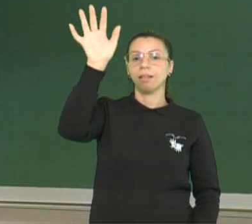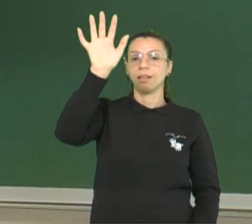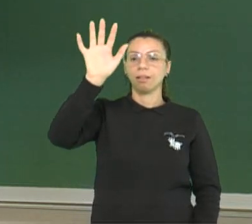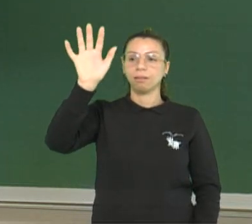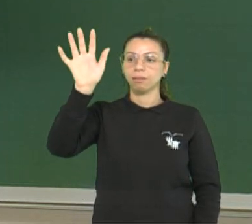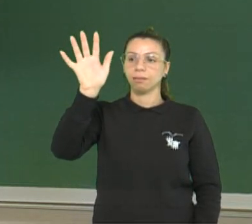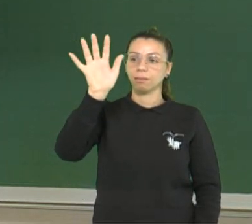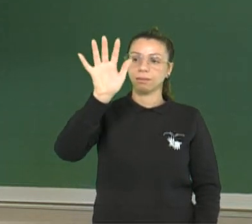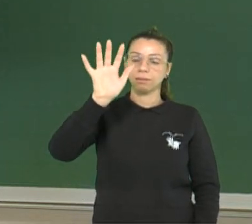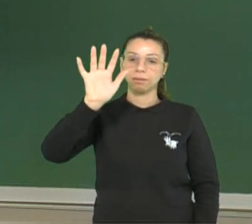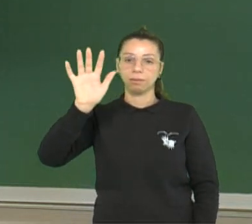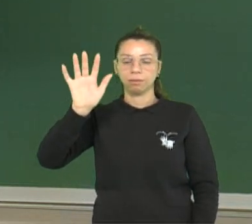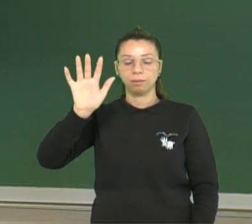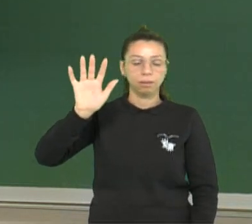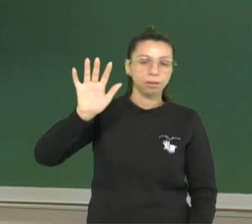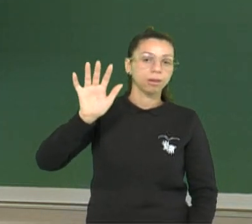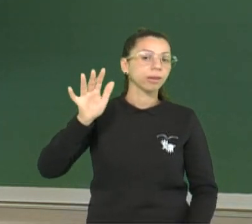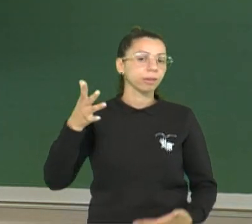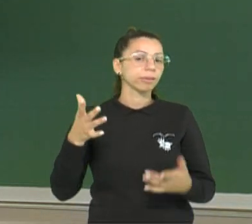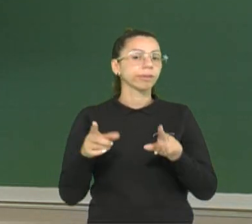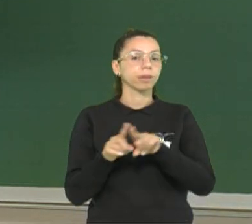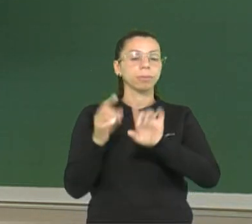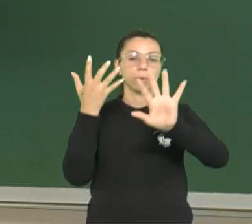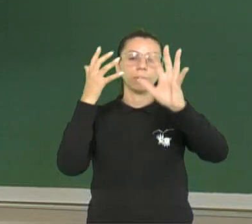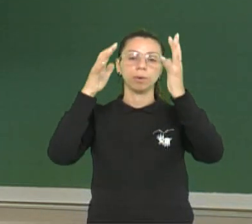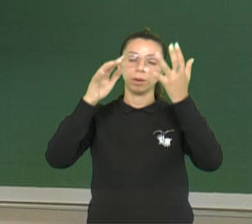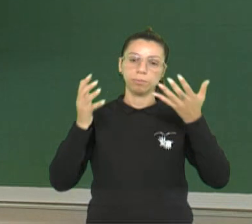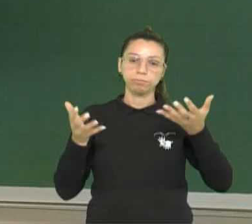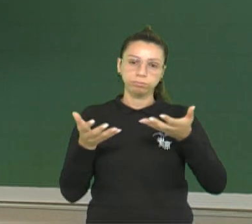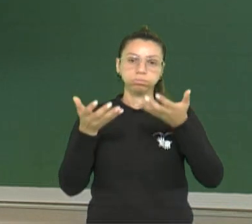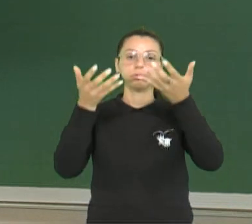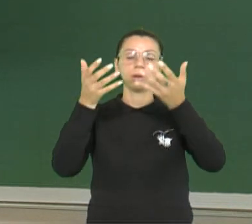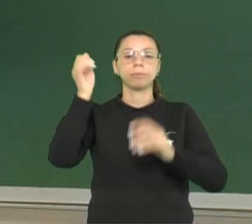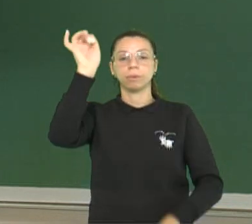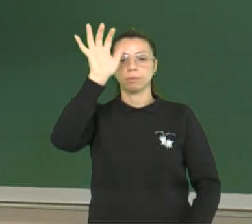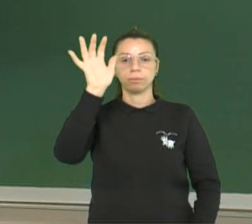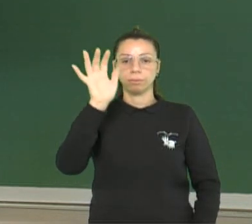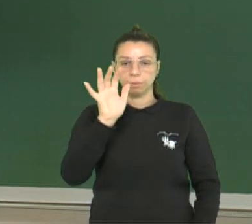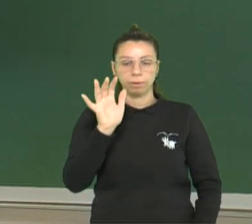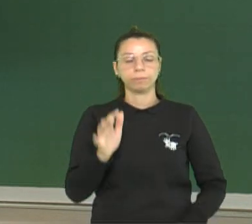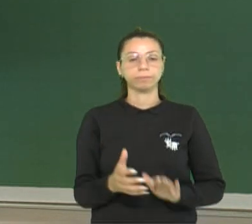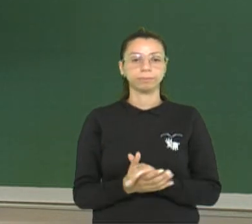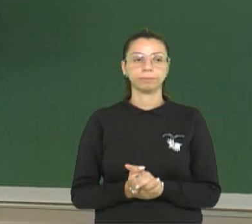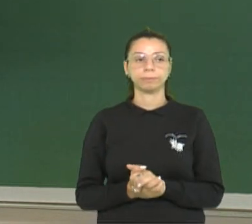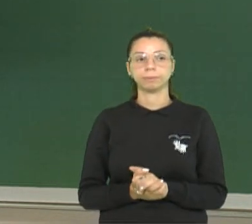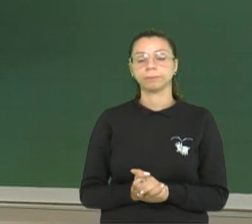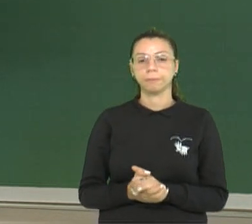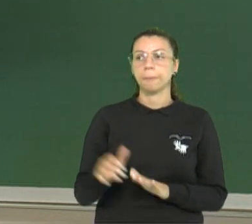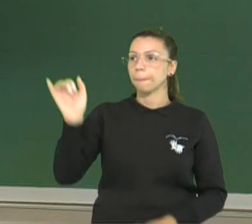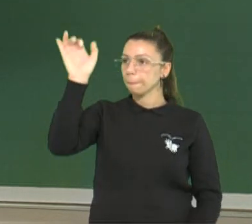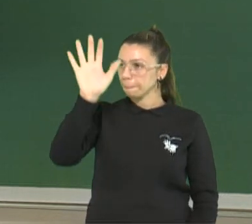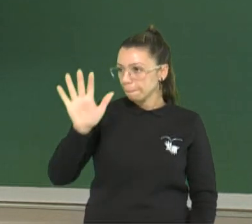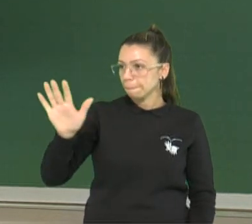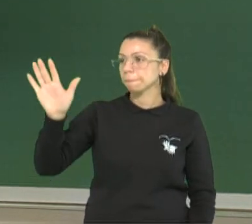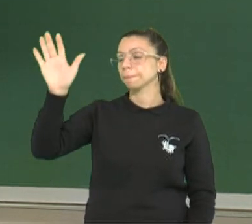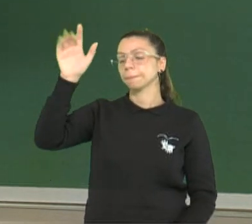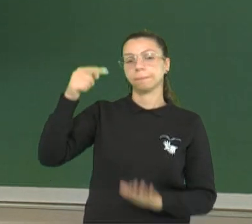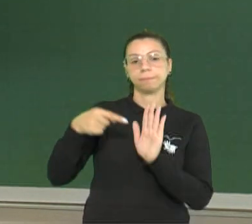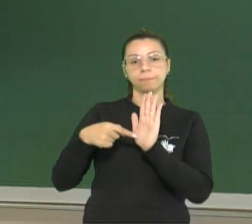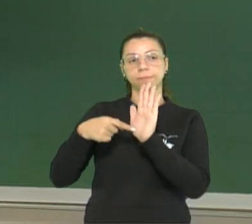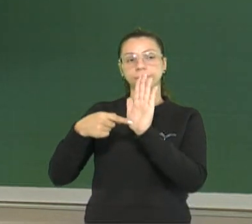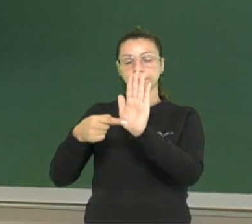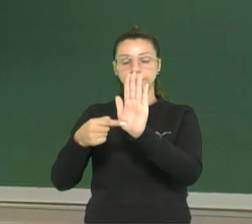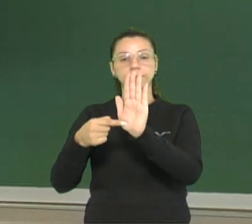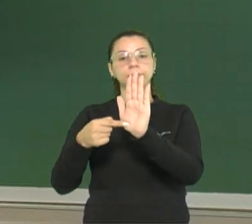das condições serem favoráveis à ocorrência de neve. Então nós vamos perceber que esta área aqui apresenta o